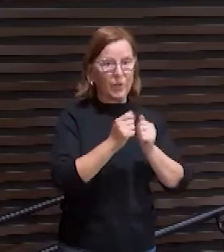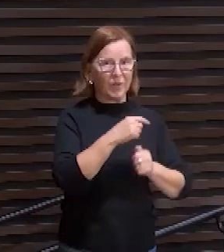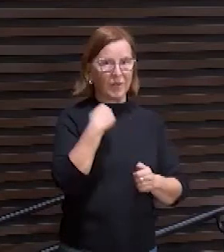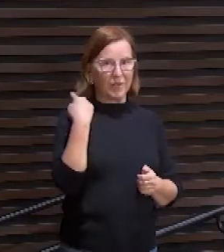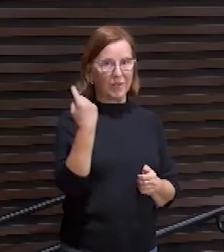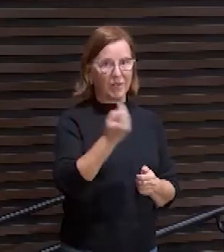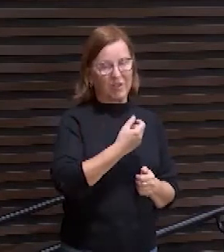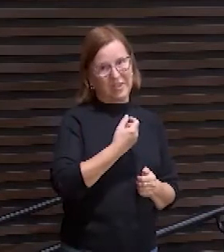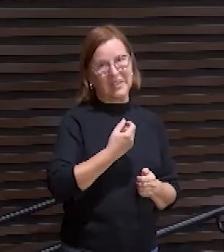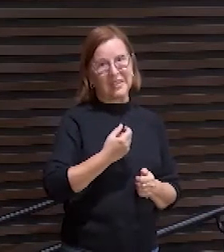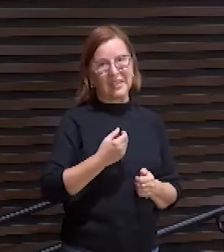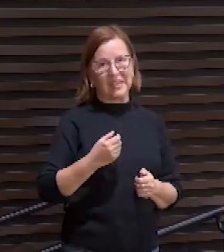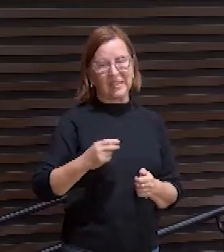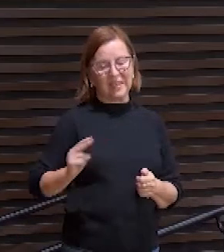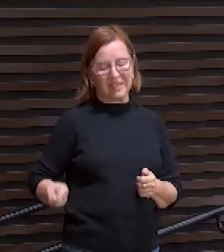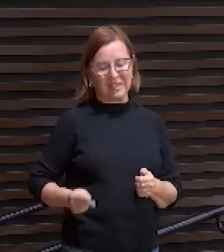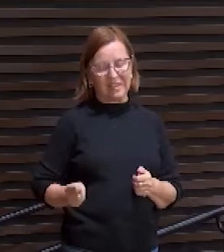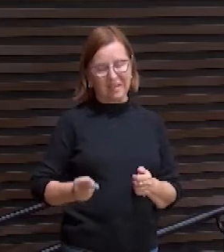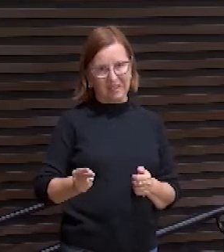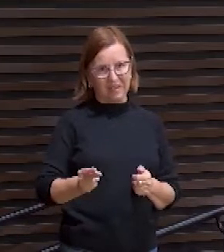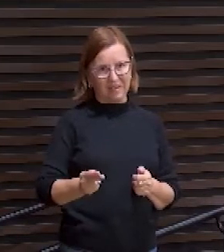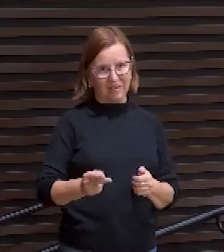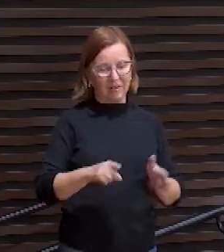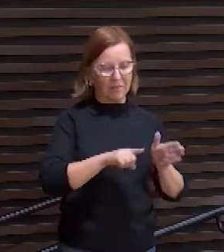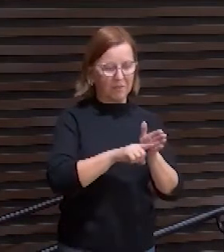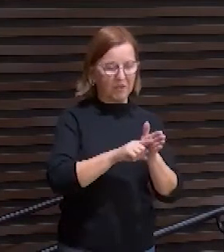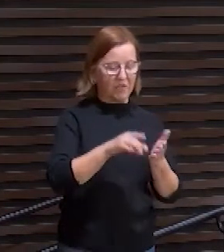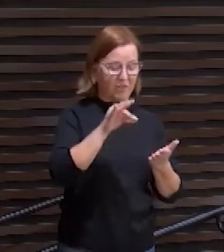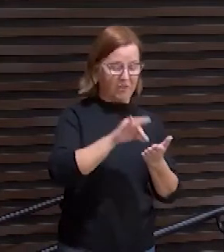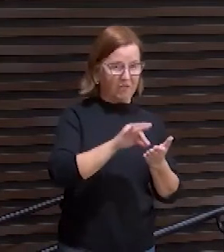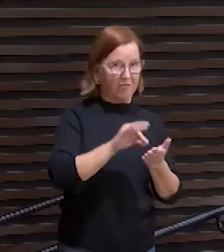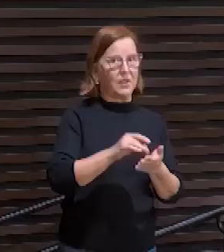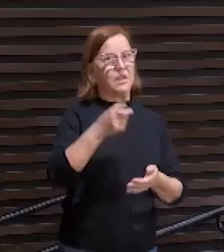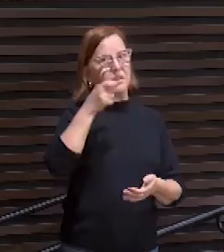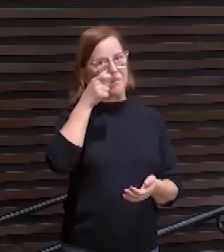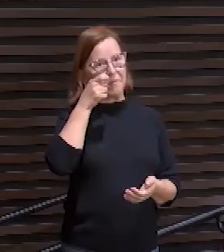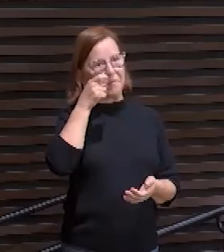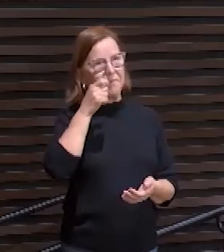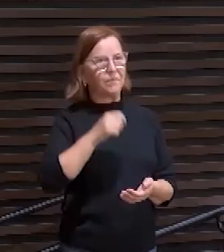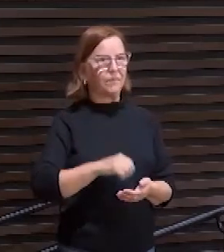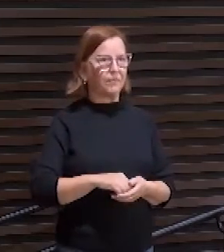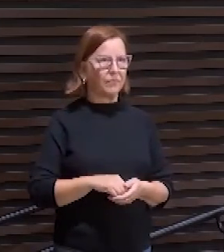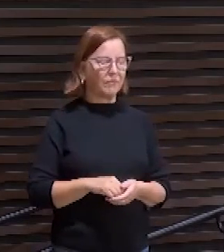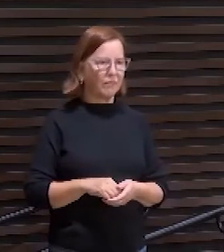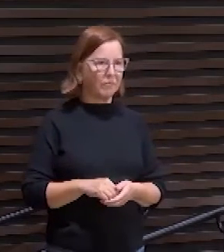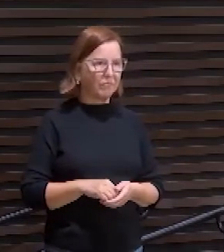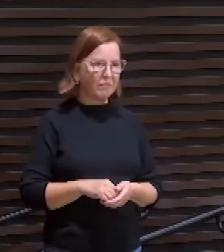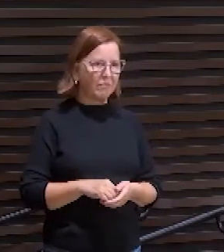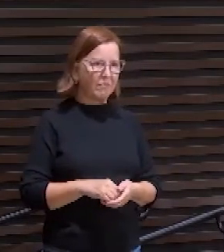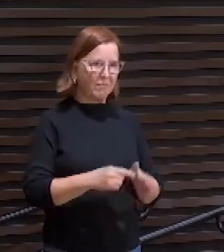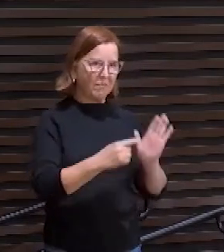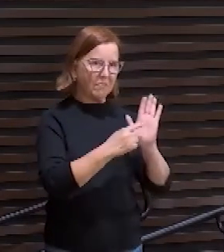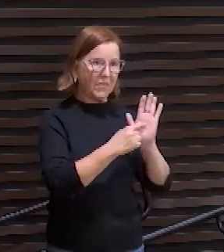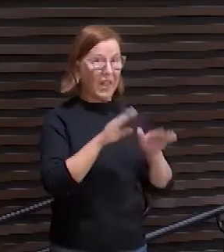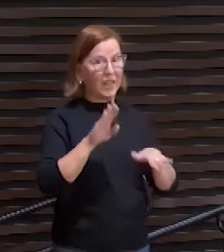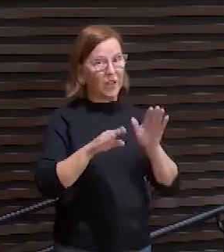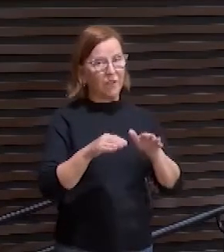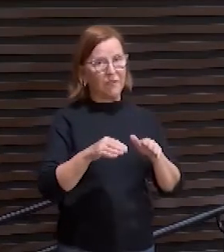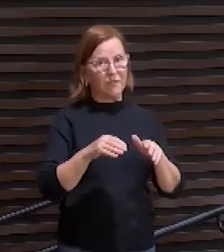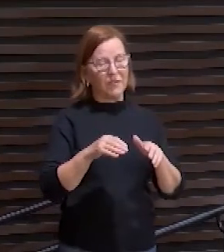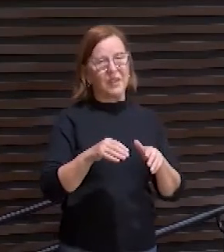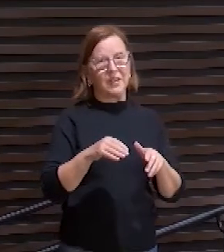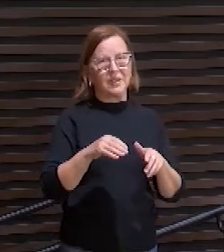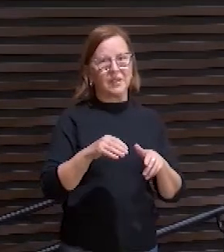eternidade. É uma pergunta, de fato, muito interessante e que representa, talvez, a dúvida